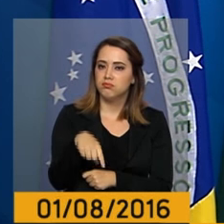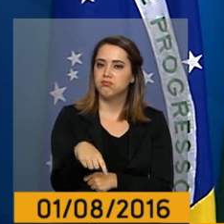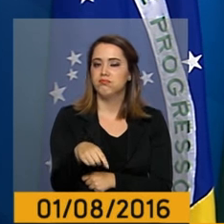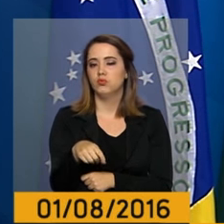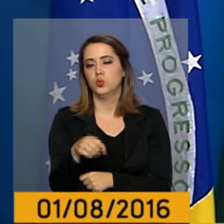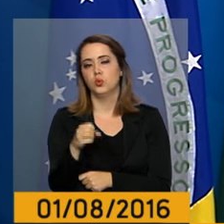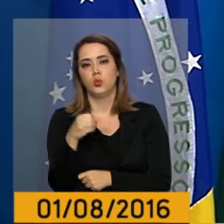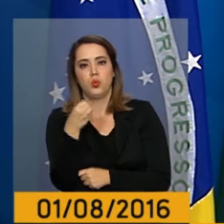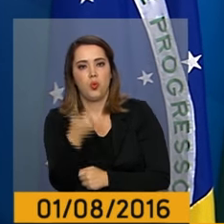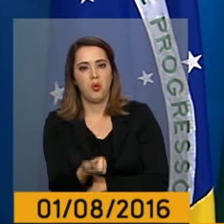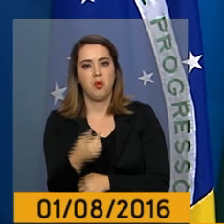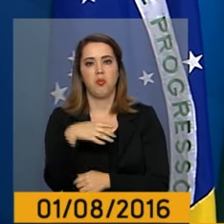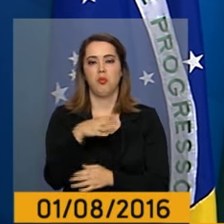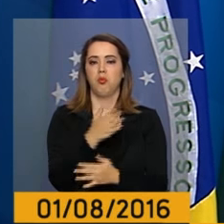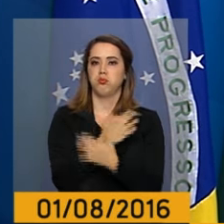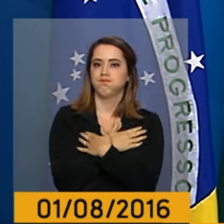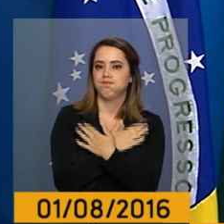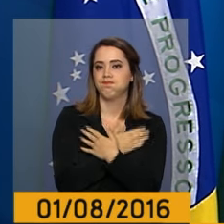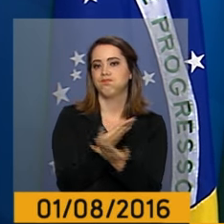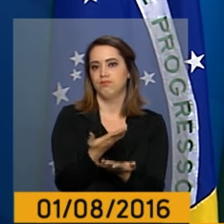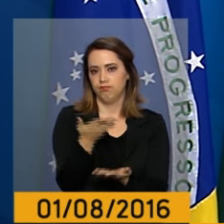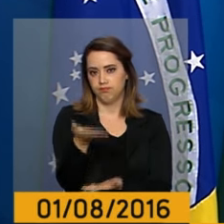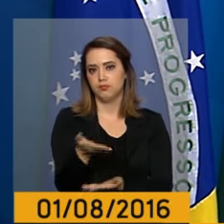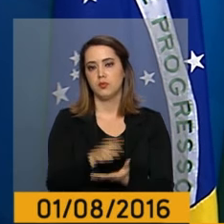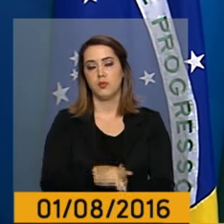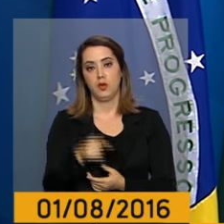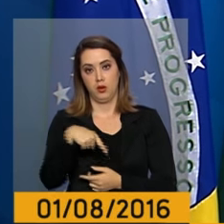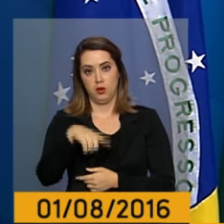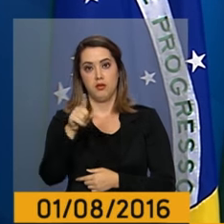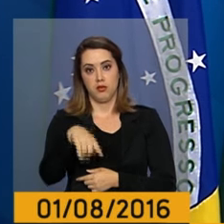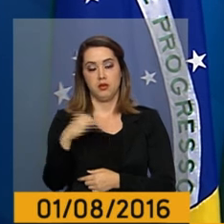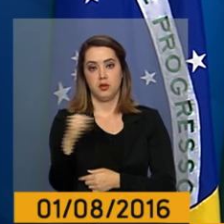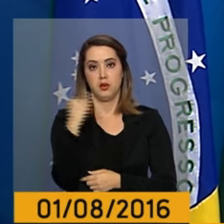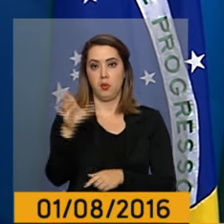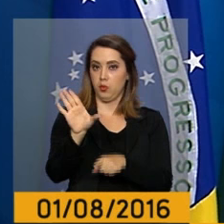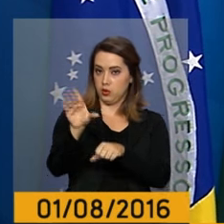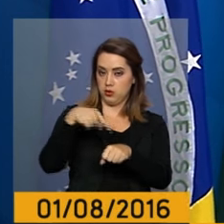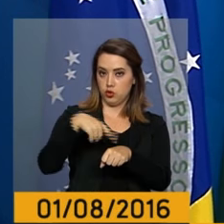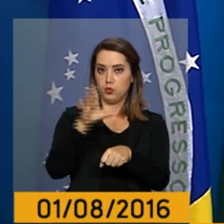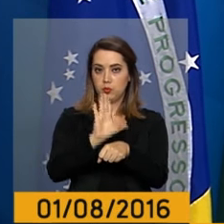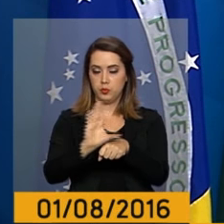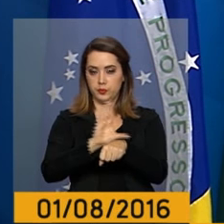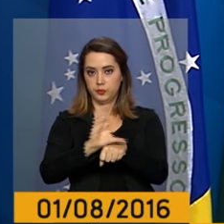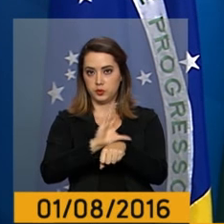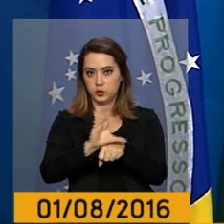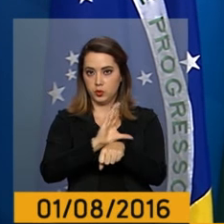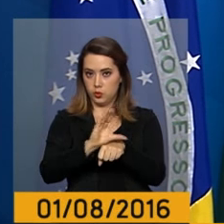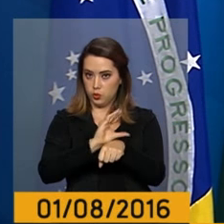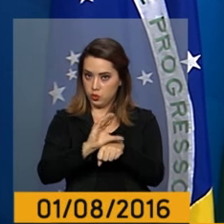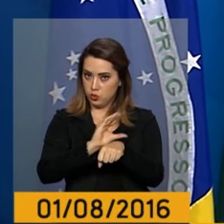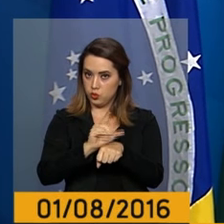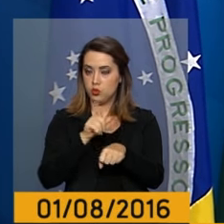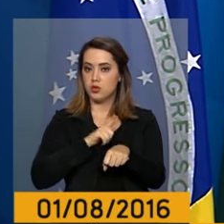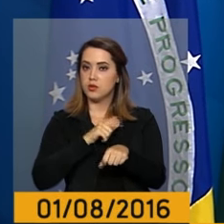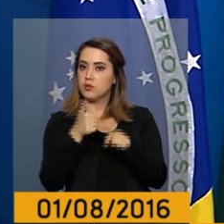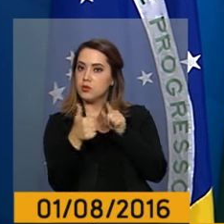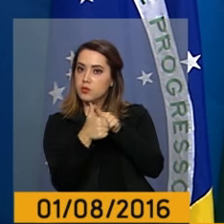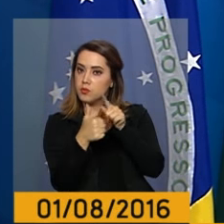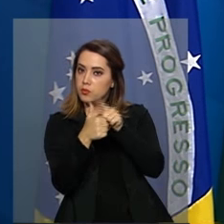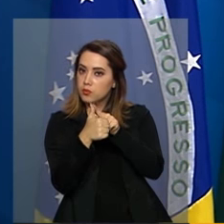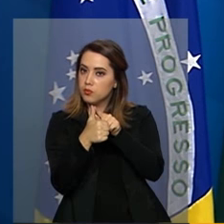E veja, um dos fundamentos da nossa Constituição, está logo no artigo 1º, eu tenho repetido isso com muita frequência,